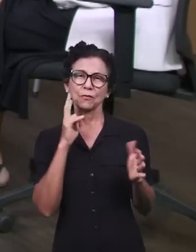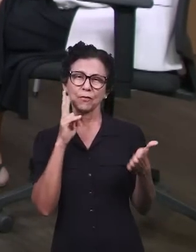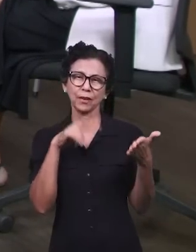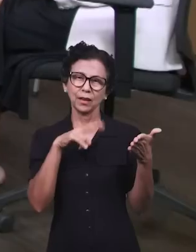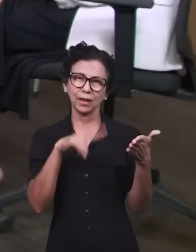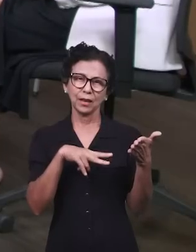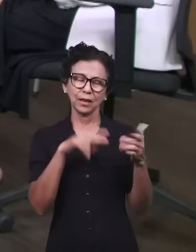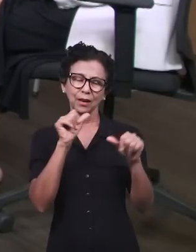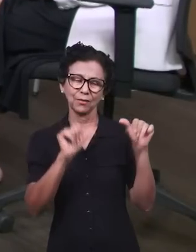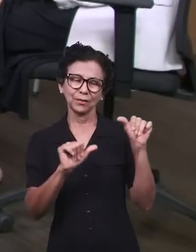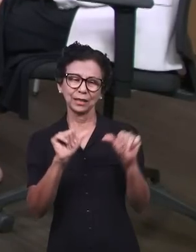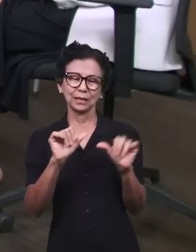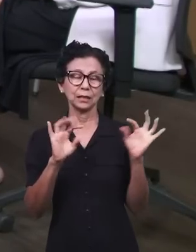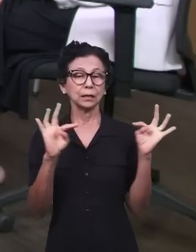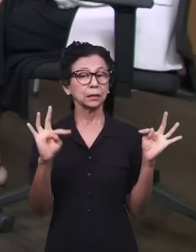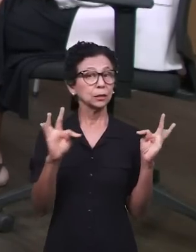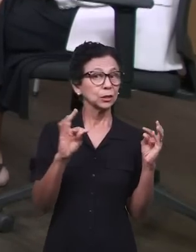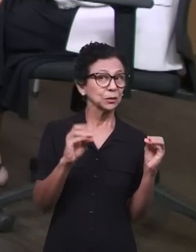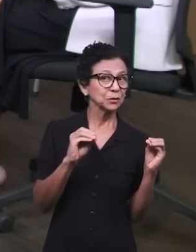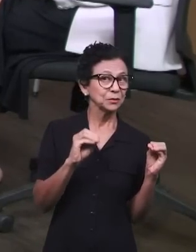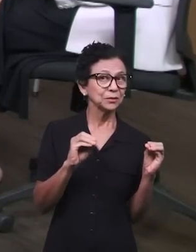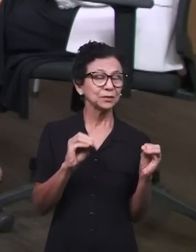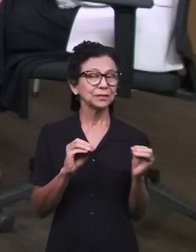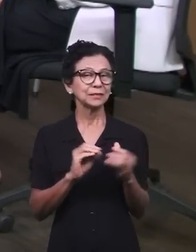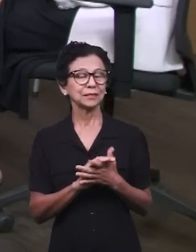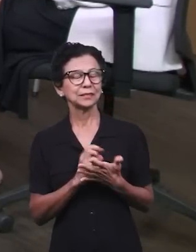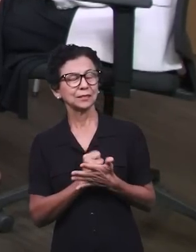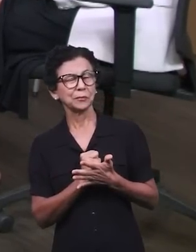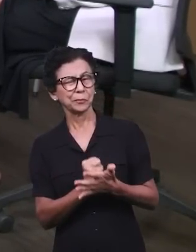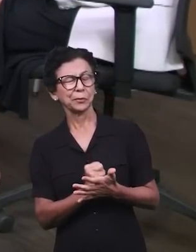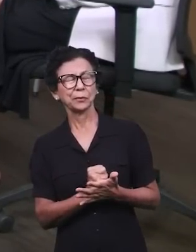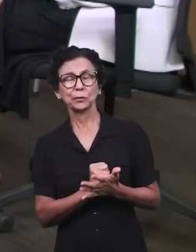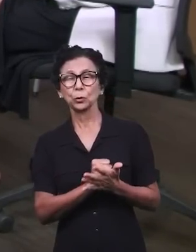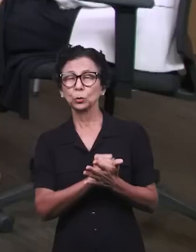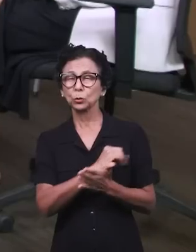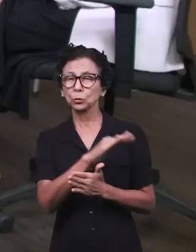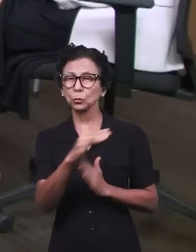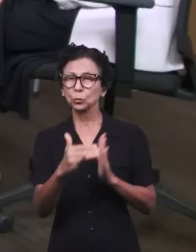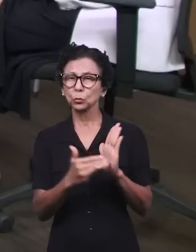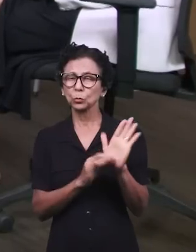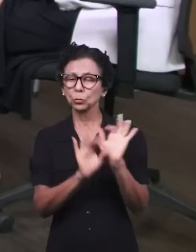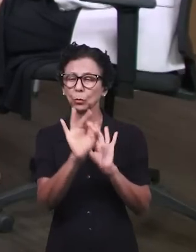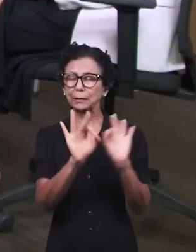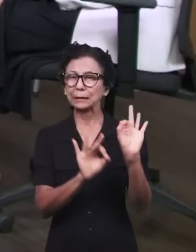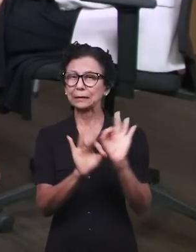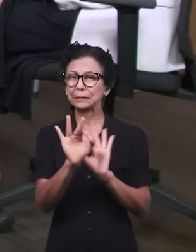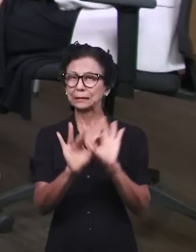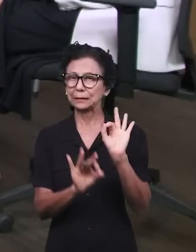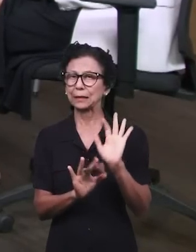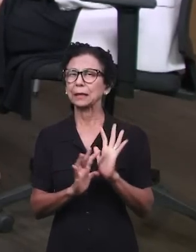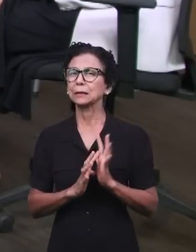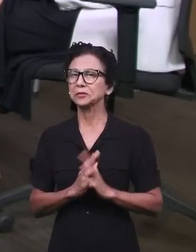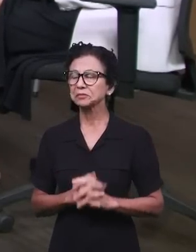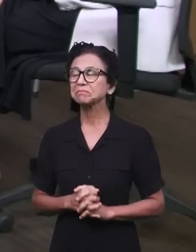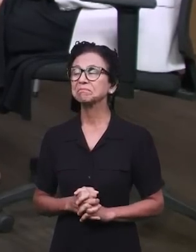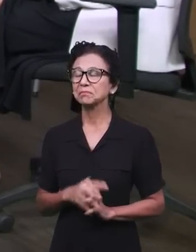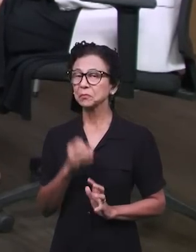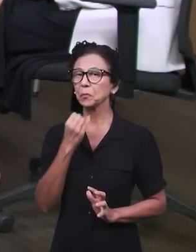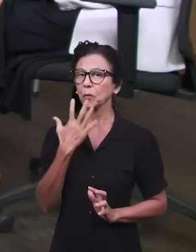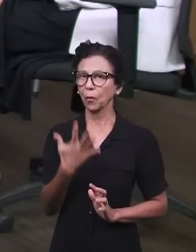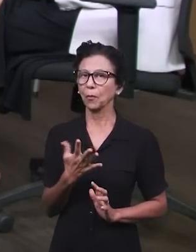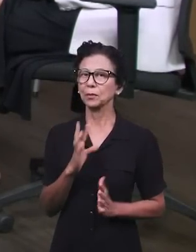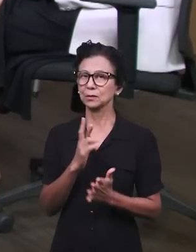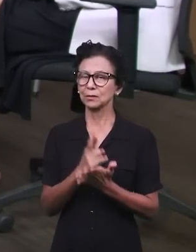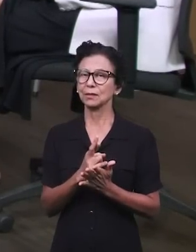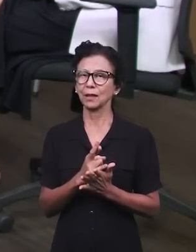com todo amor e tenta fazer o melhor para eles ficarem bem alegres. É um programa todo roteirizado, a gente recebe o roteiro, está aqui e a gente se